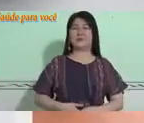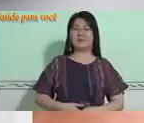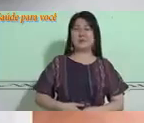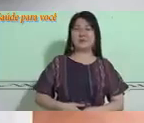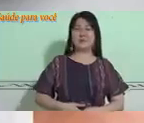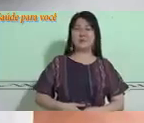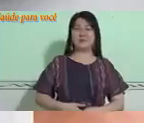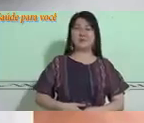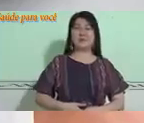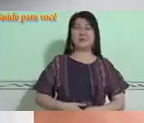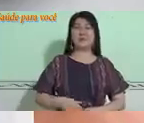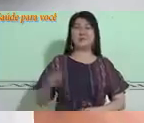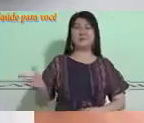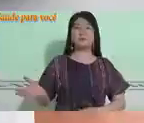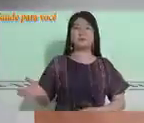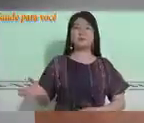vezes.